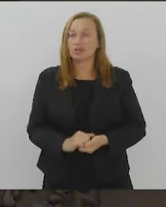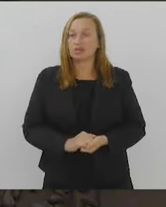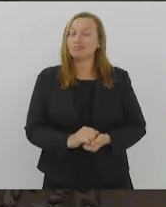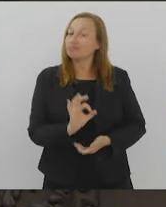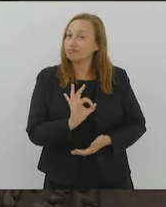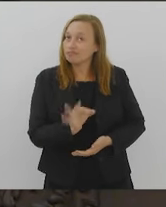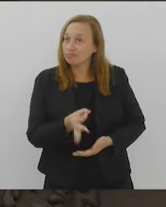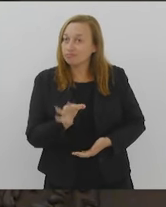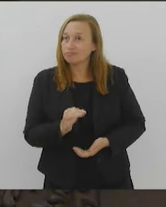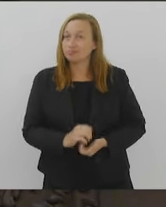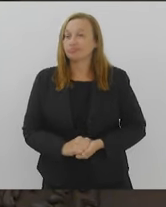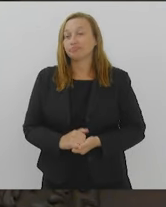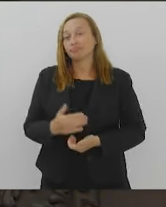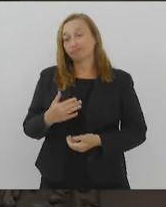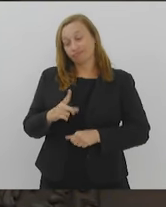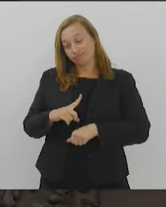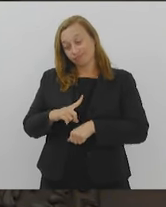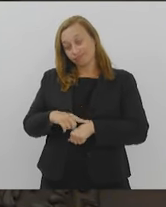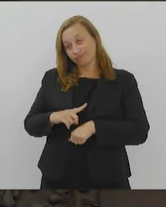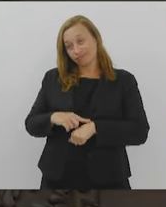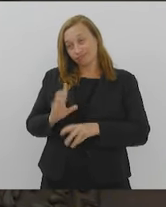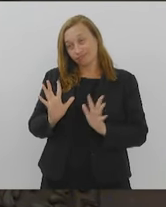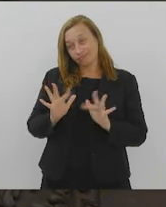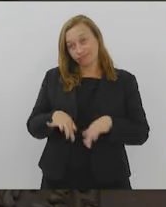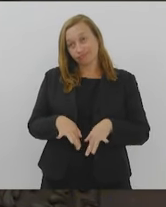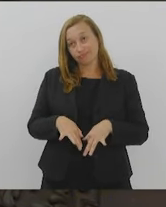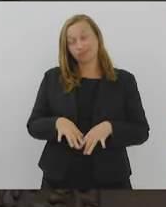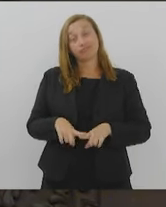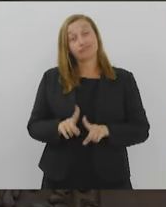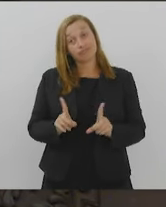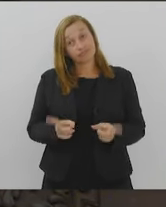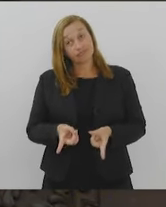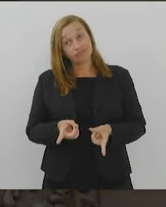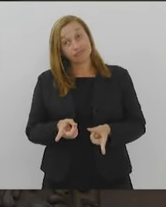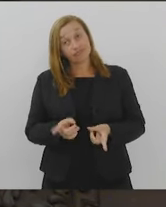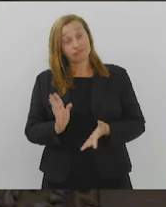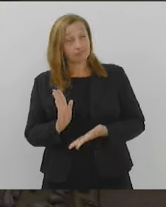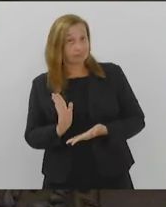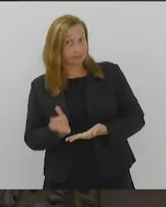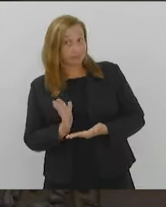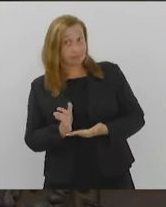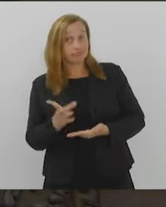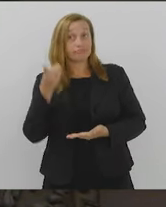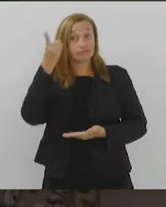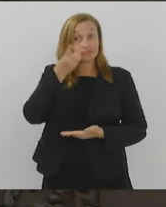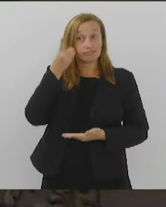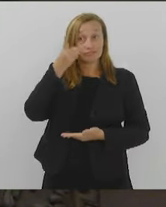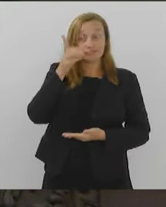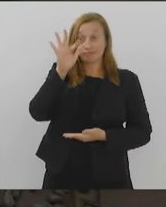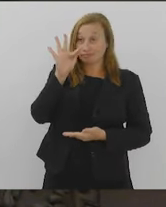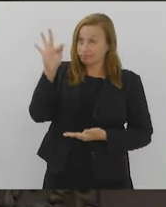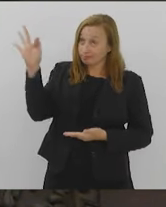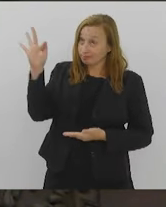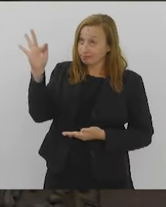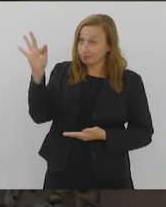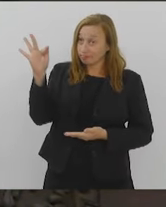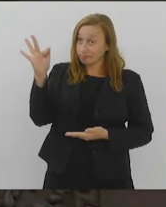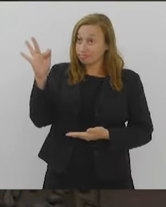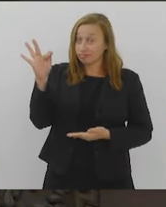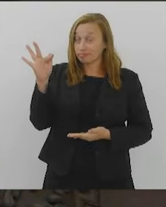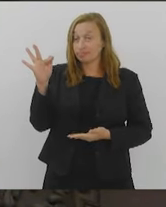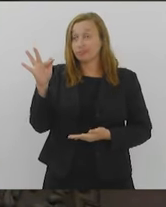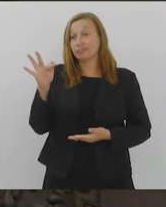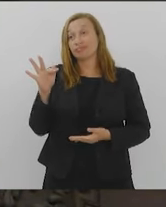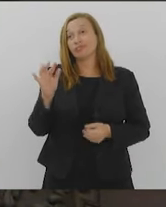Logicamente que meu tempo é findo, mas já que o deputado federal fez isso aqui virar